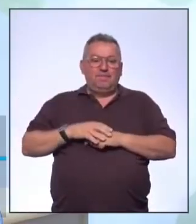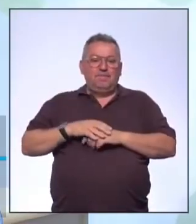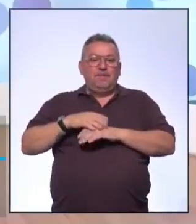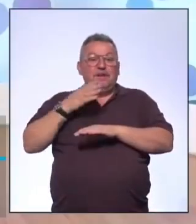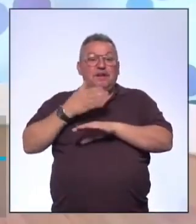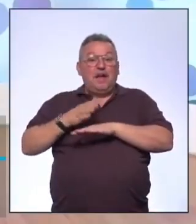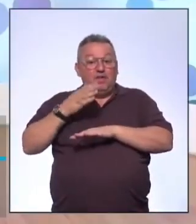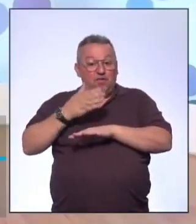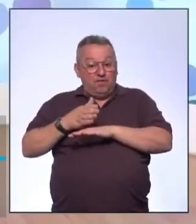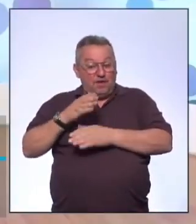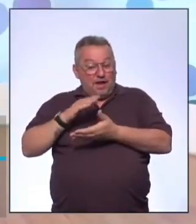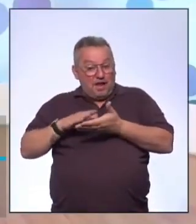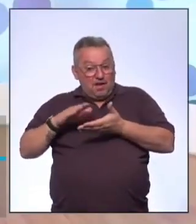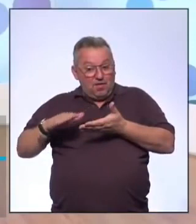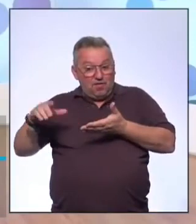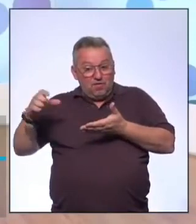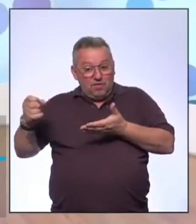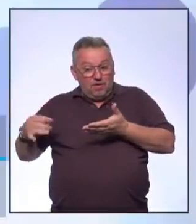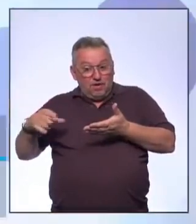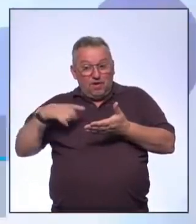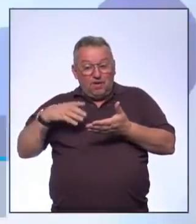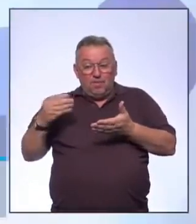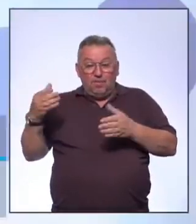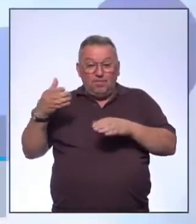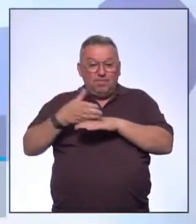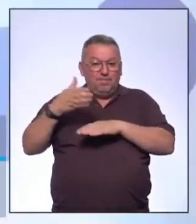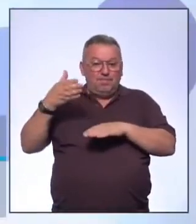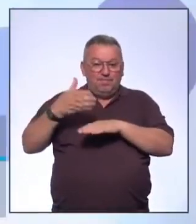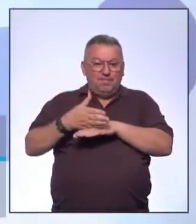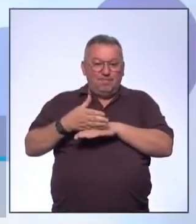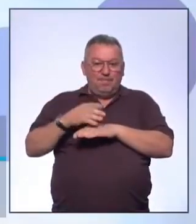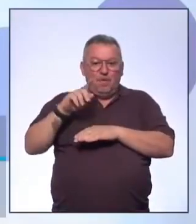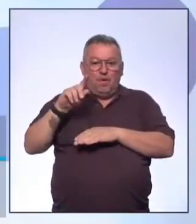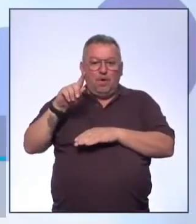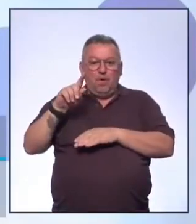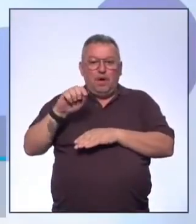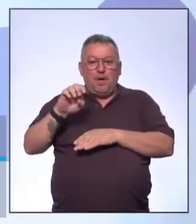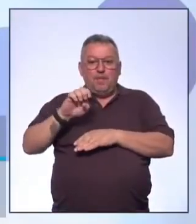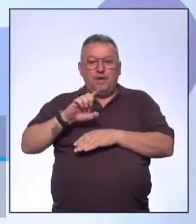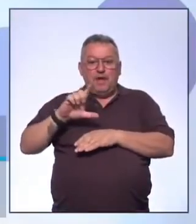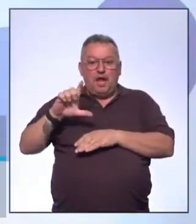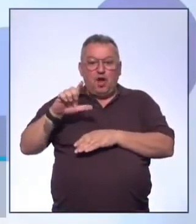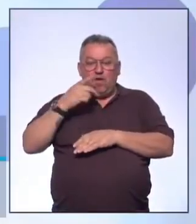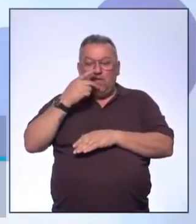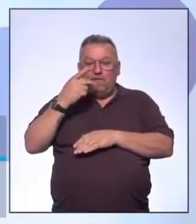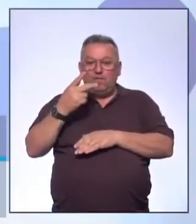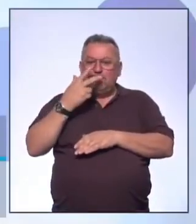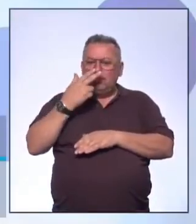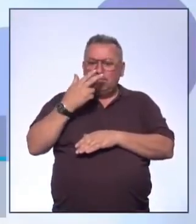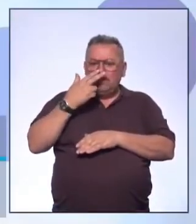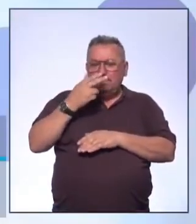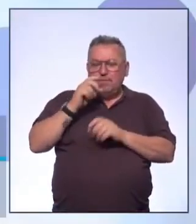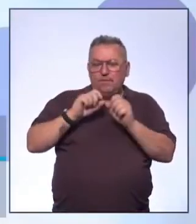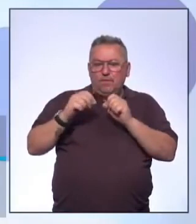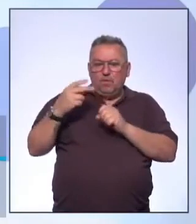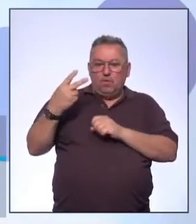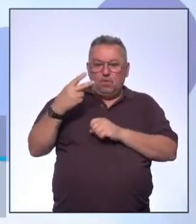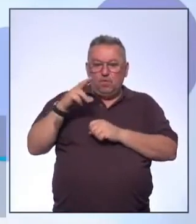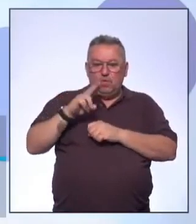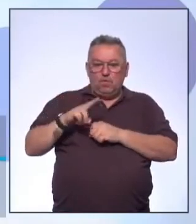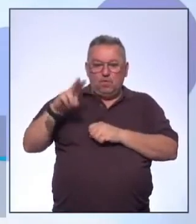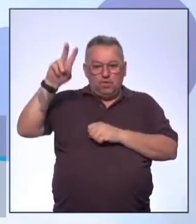nossos sobre a estudantes atividade também temos muita colocaram? participação. O Gabriel Caio, ele disse que a semelhança é que ambos